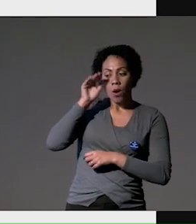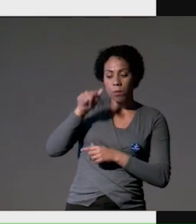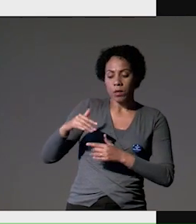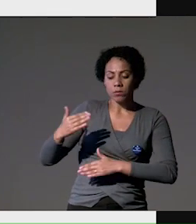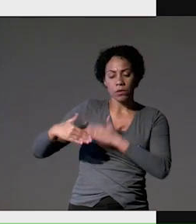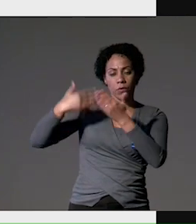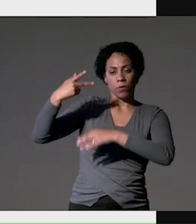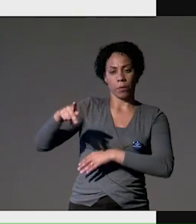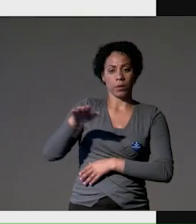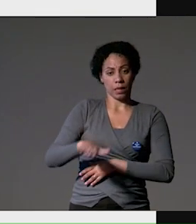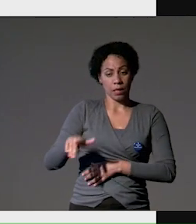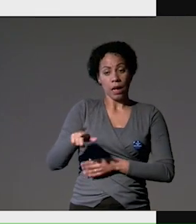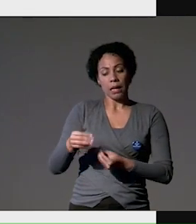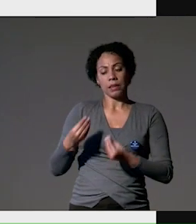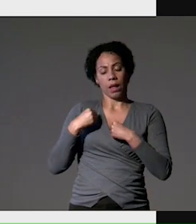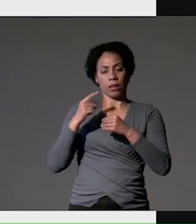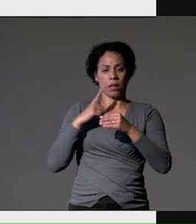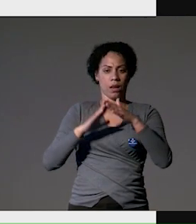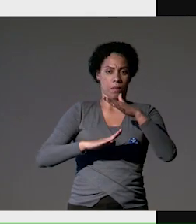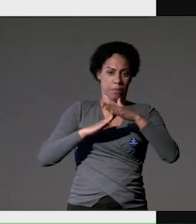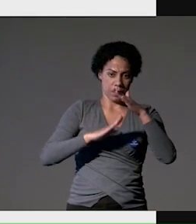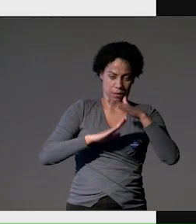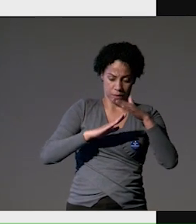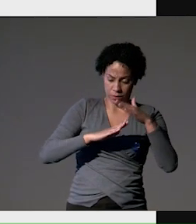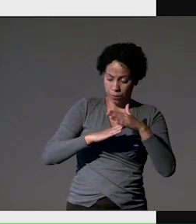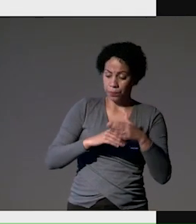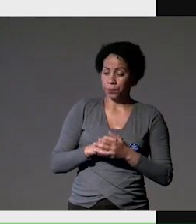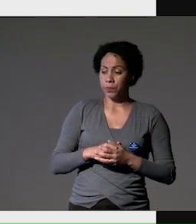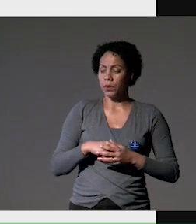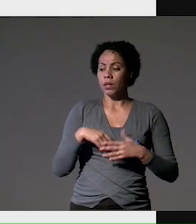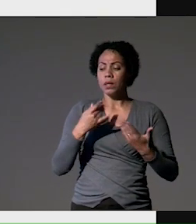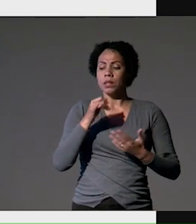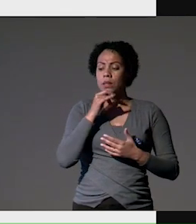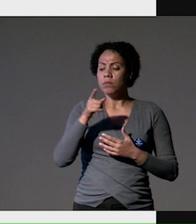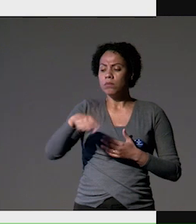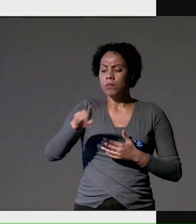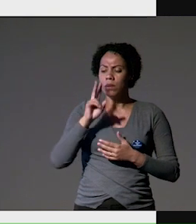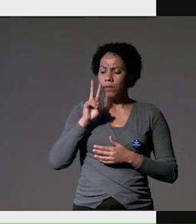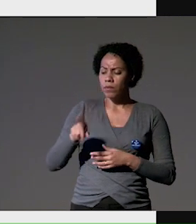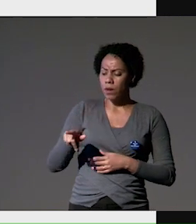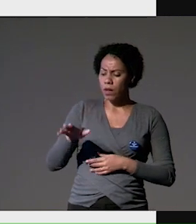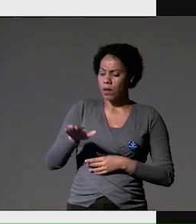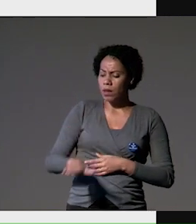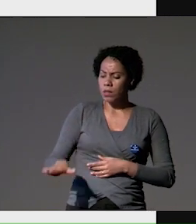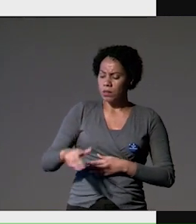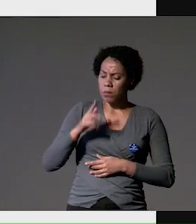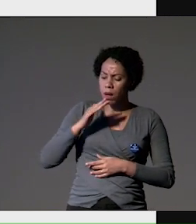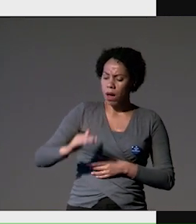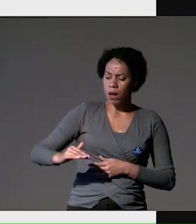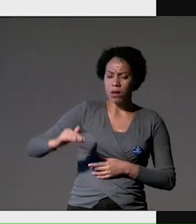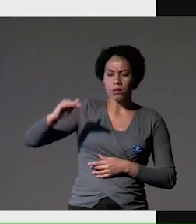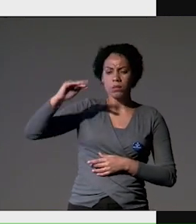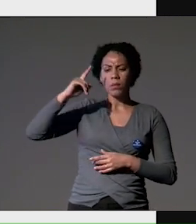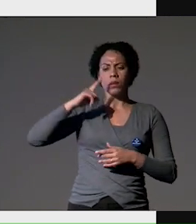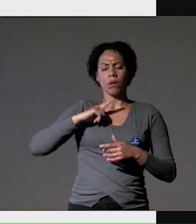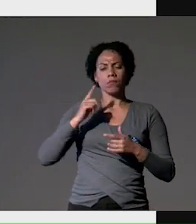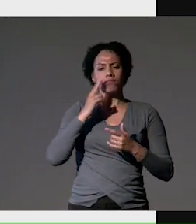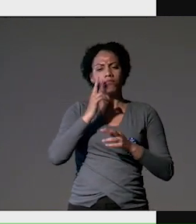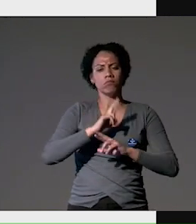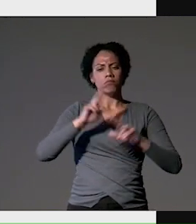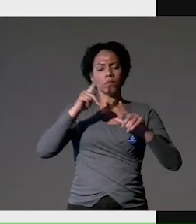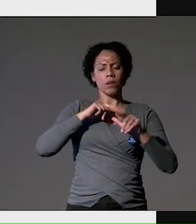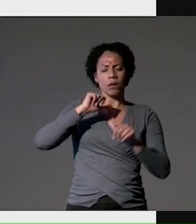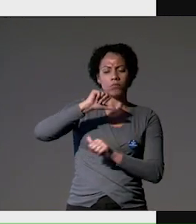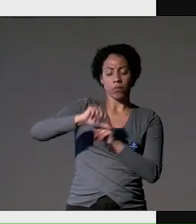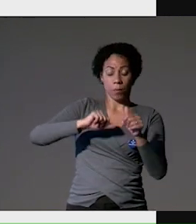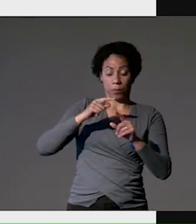vê. Esse estudo, por exemplo, de UFC de pediatria, de crescimento ponderostatural, é fato que crianças que têm